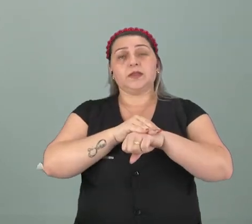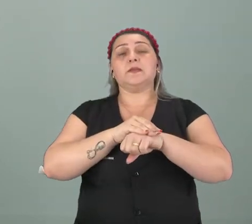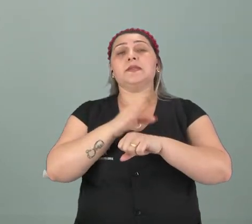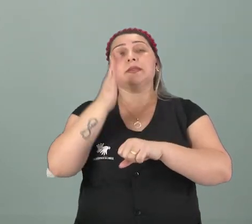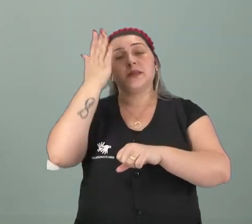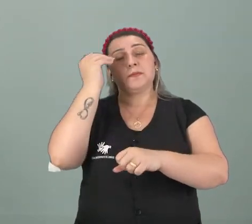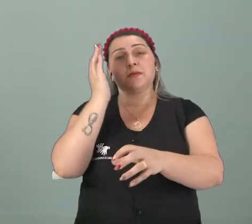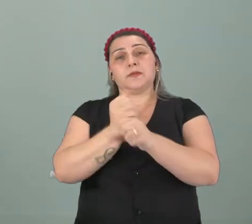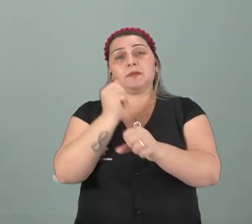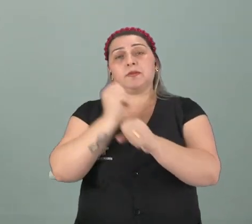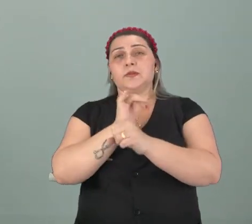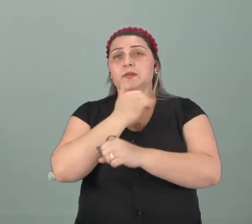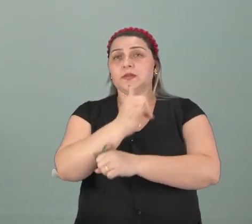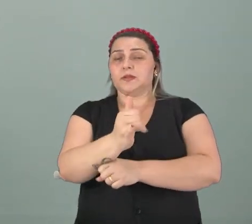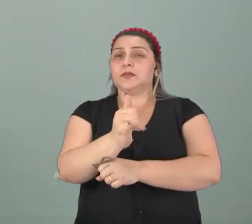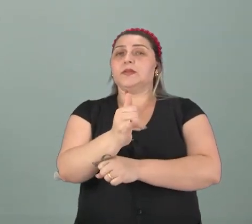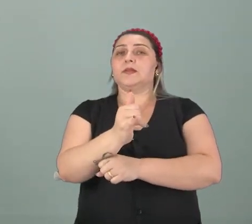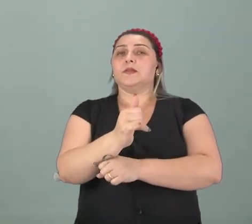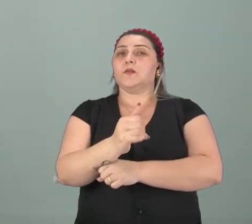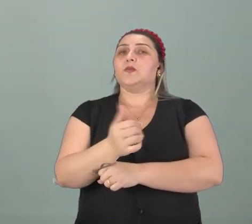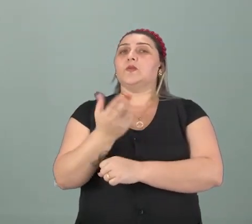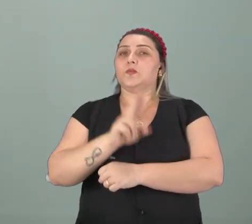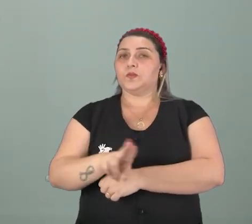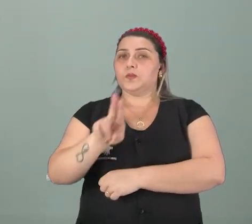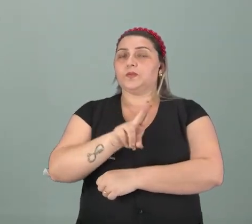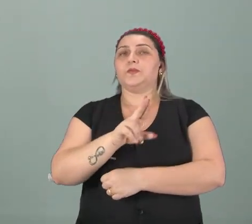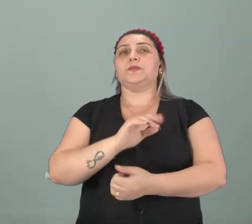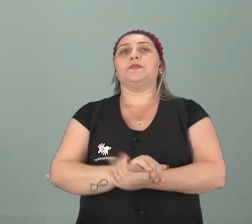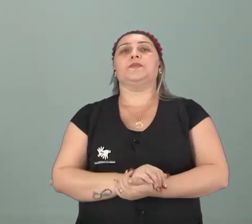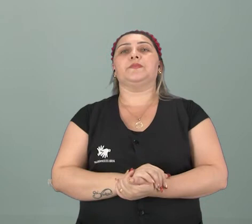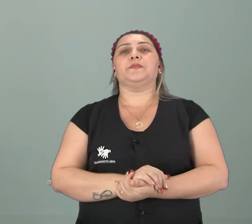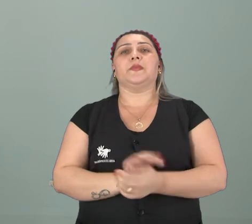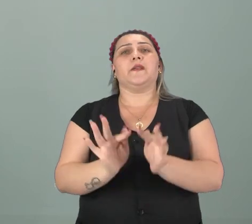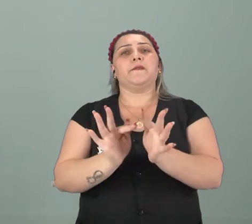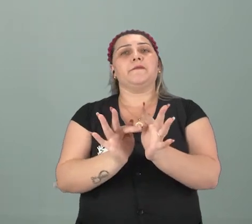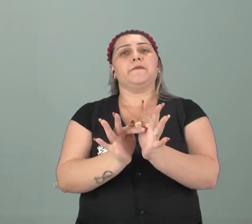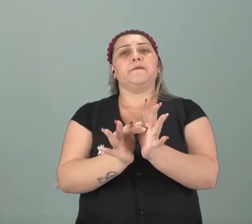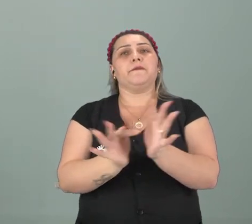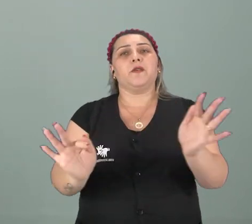de energia elétrica determinado aparelho consome, tá? Fórmula bem